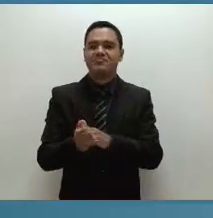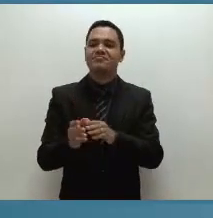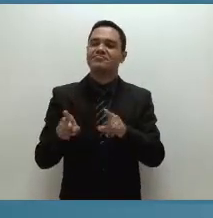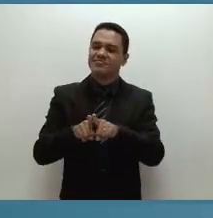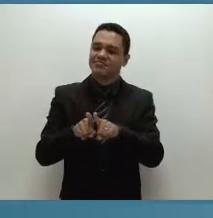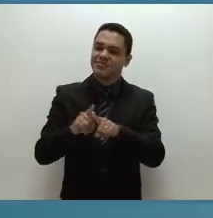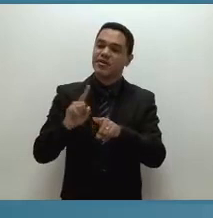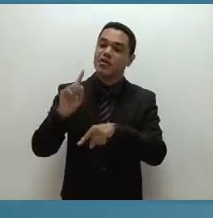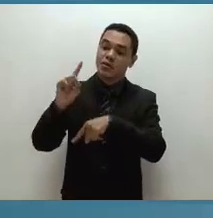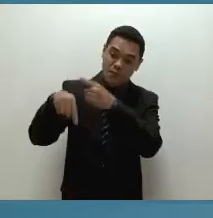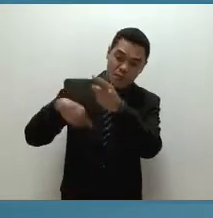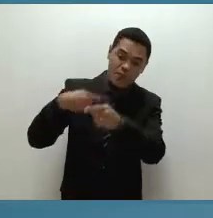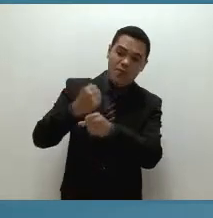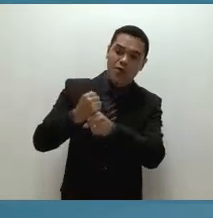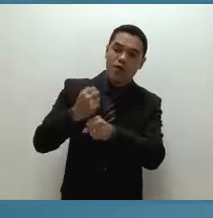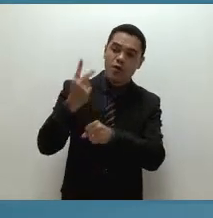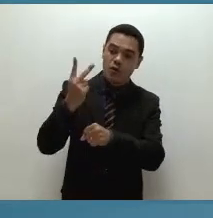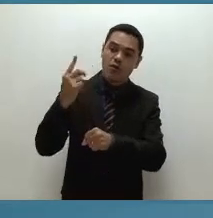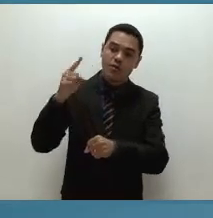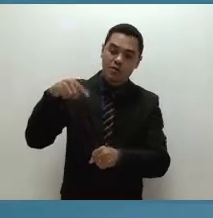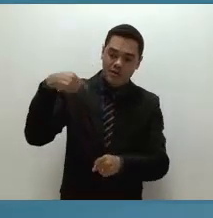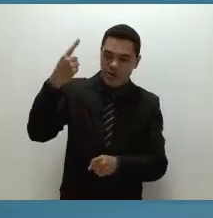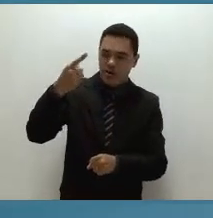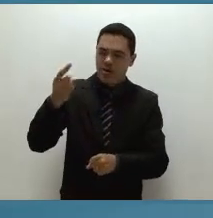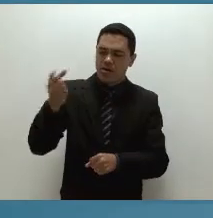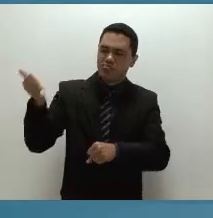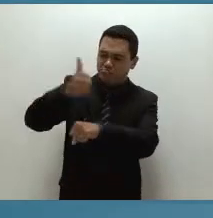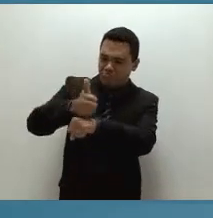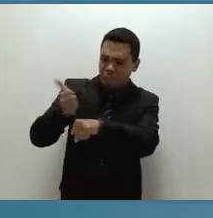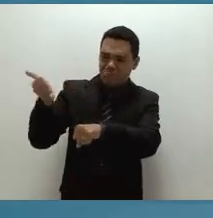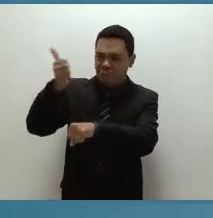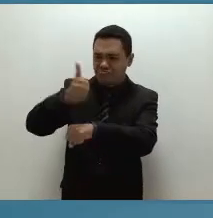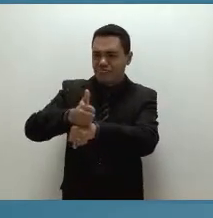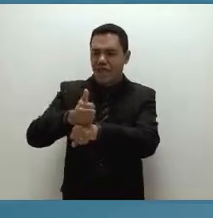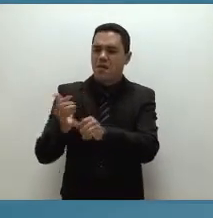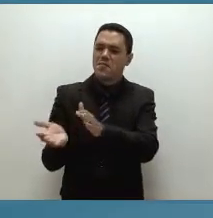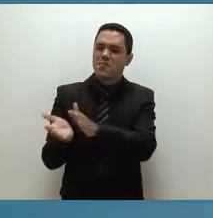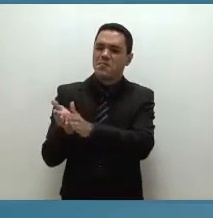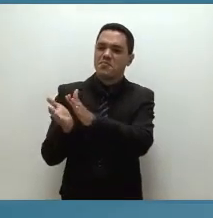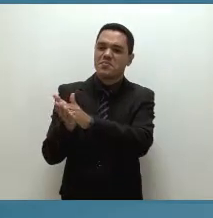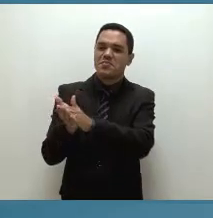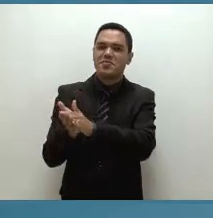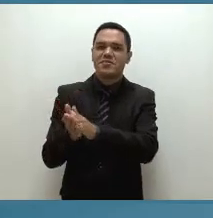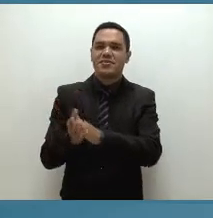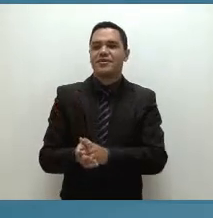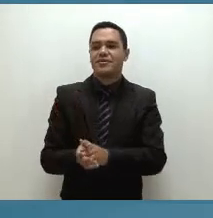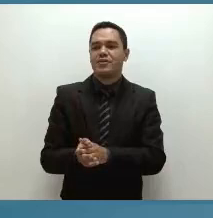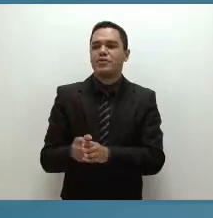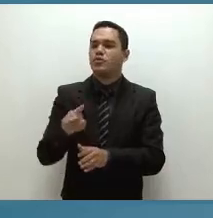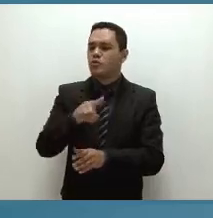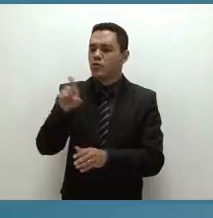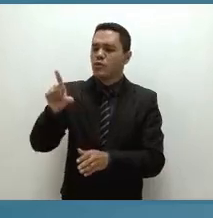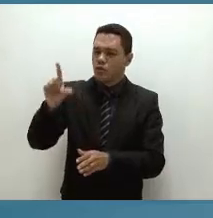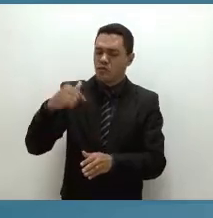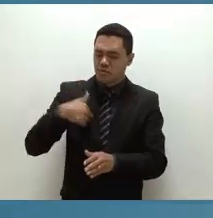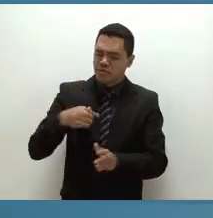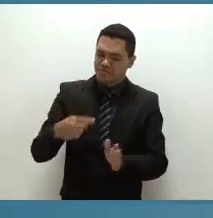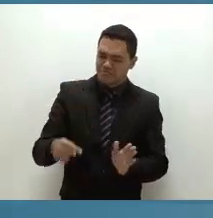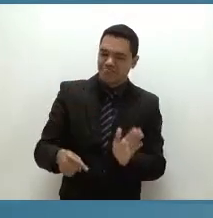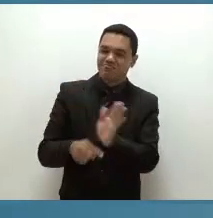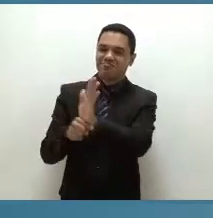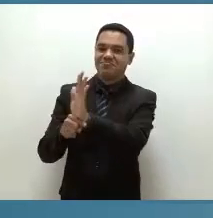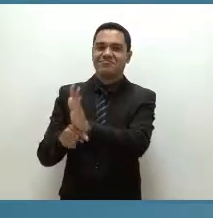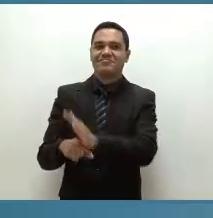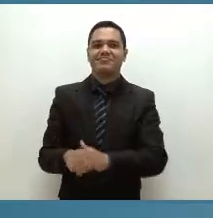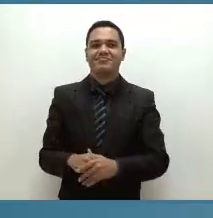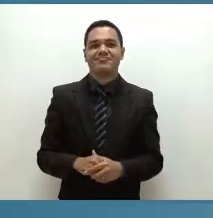assumir para os próximos 2 anos. Então, parabéns, contem comigo, todos os eleitos e eleitas. Muito